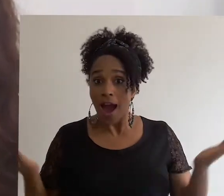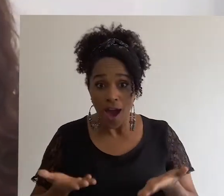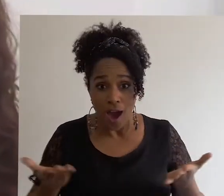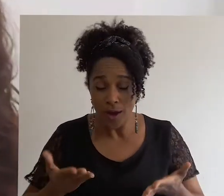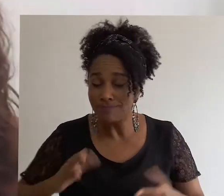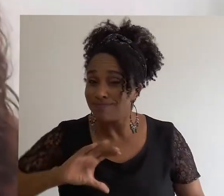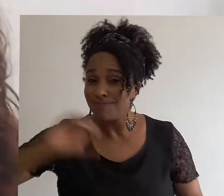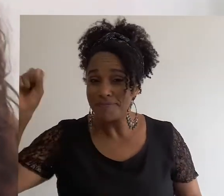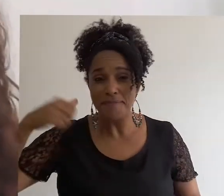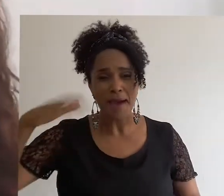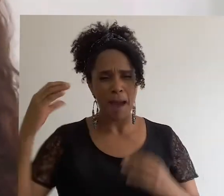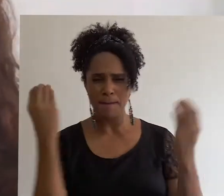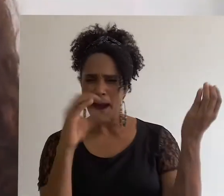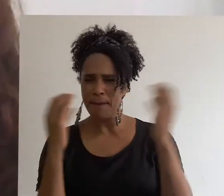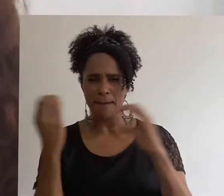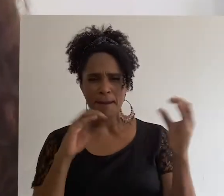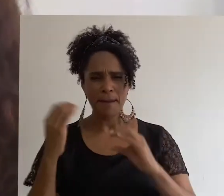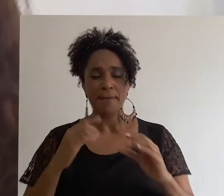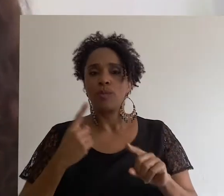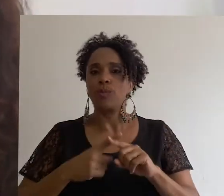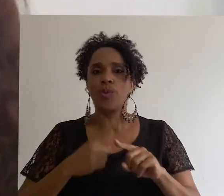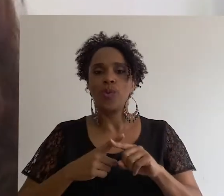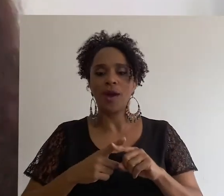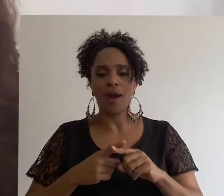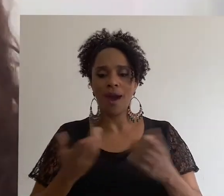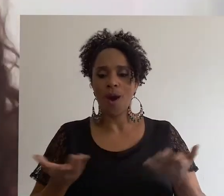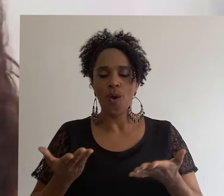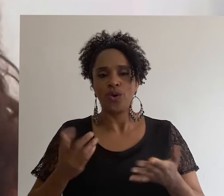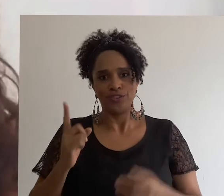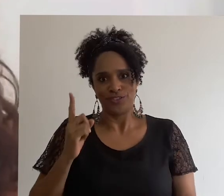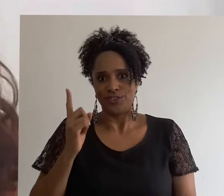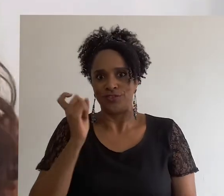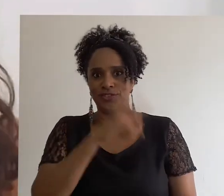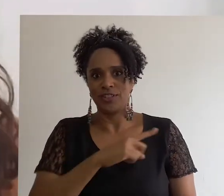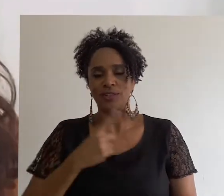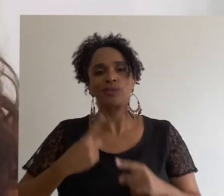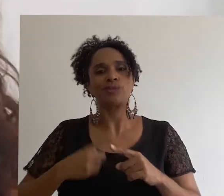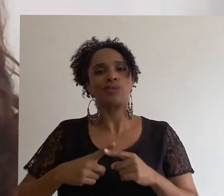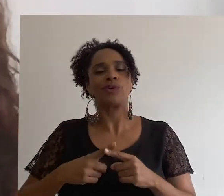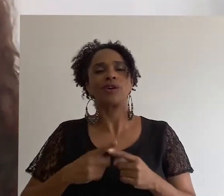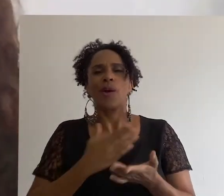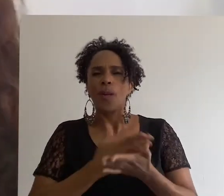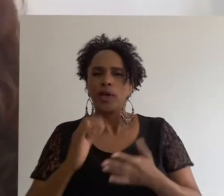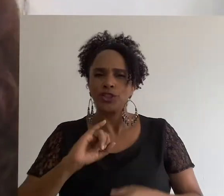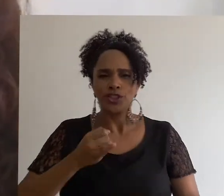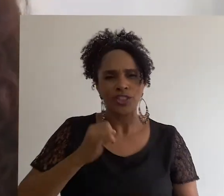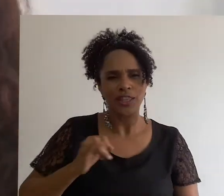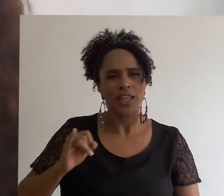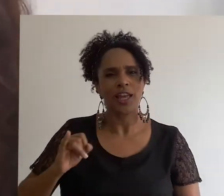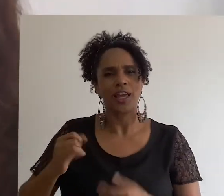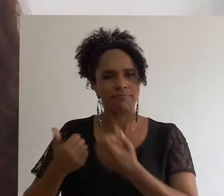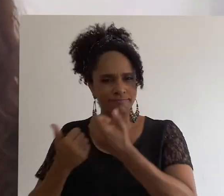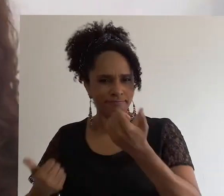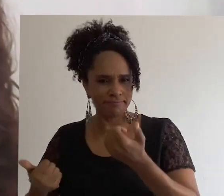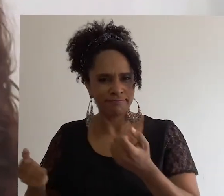de produtividade, ele se deu em um momento completamente complicado, né? No início do ano, a diretoria estava recompondo o